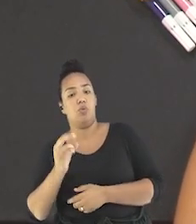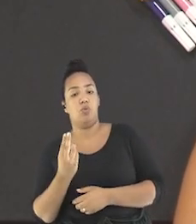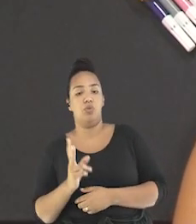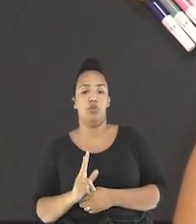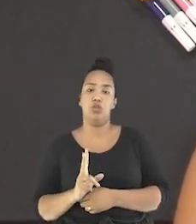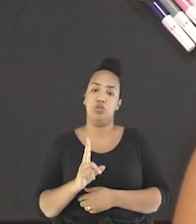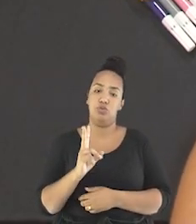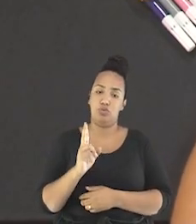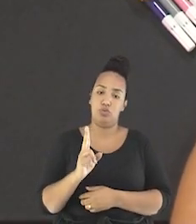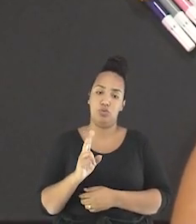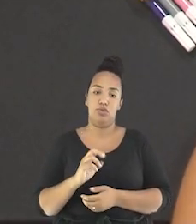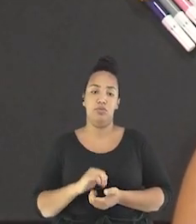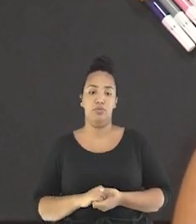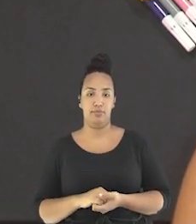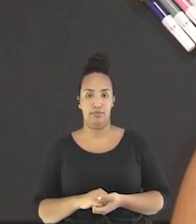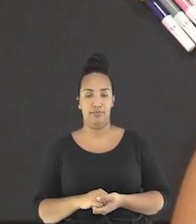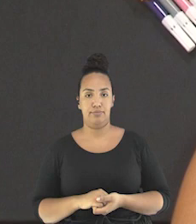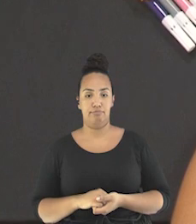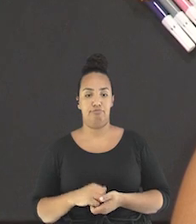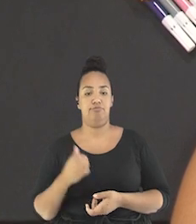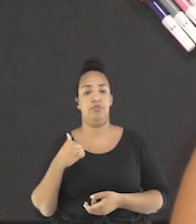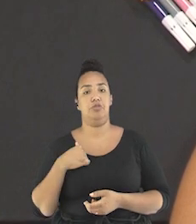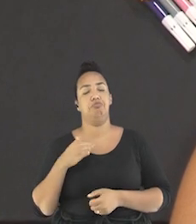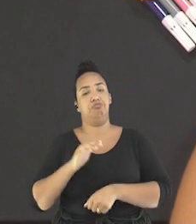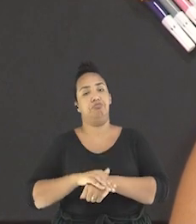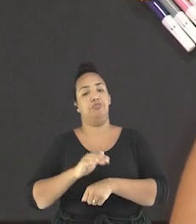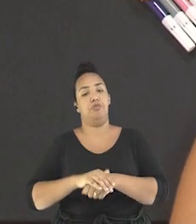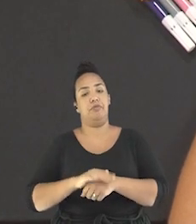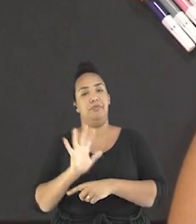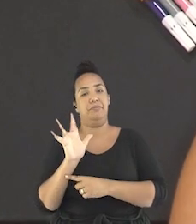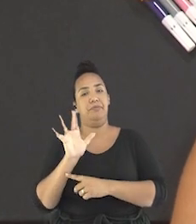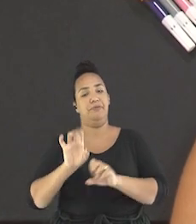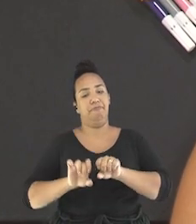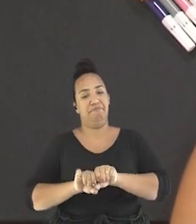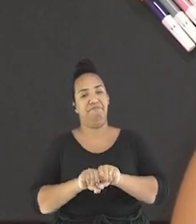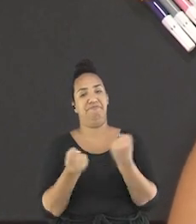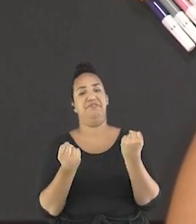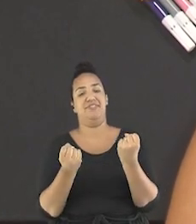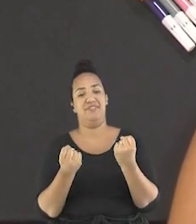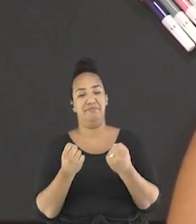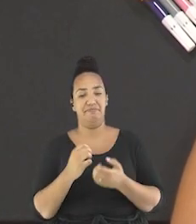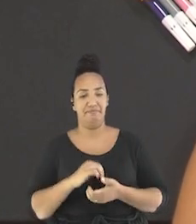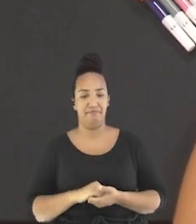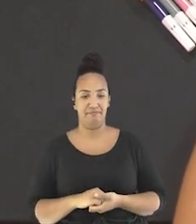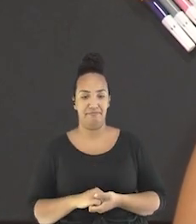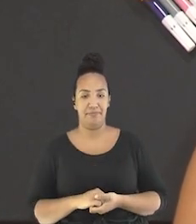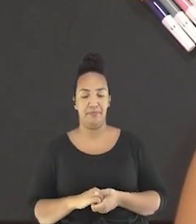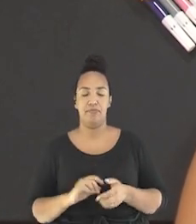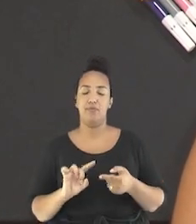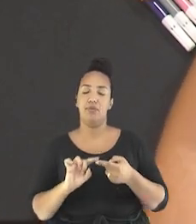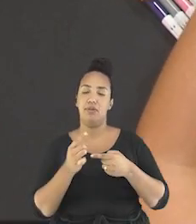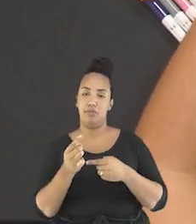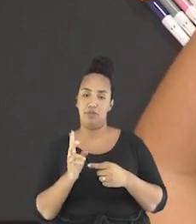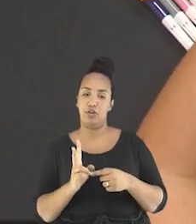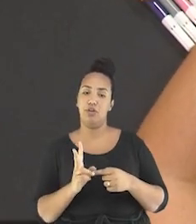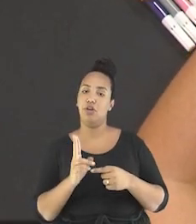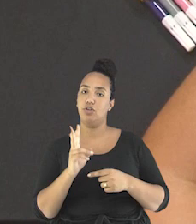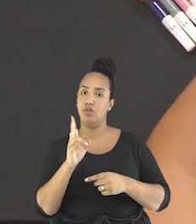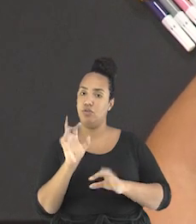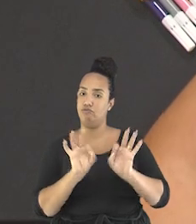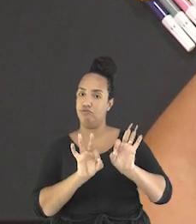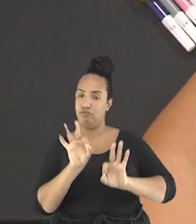meio difícil, né? Eu vou fazer mais rústico. Vai ser na mão, depois eu faço o acabamento com a